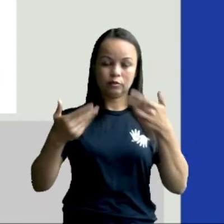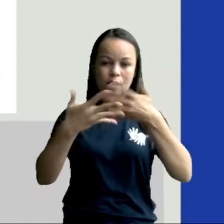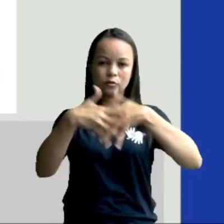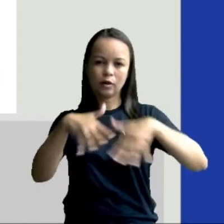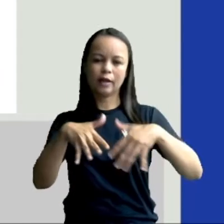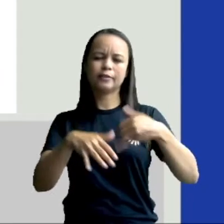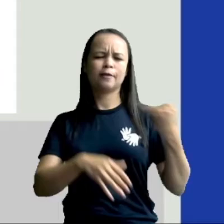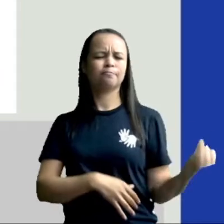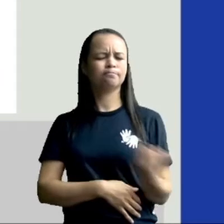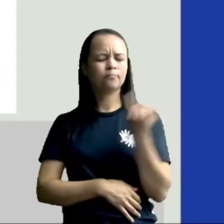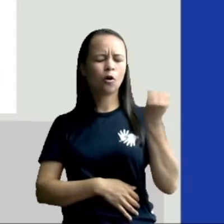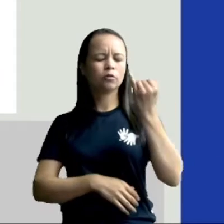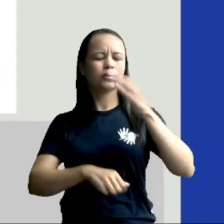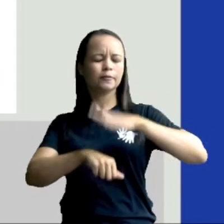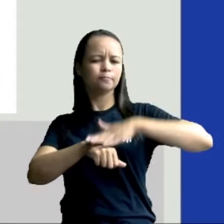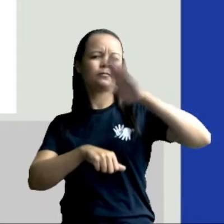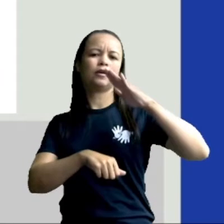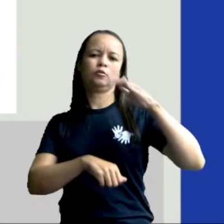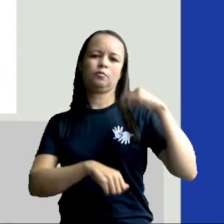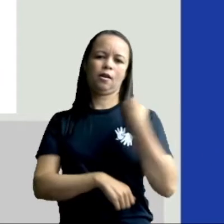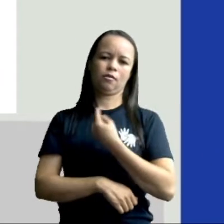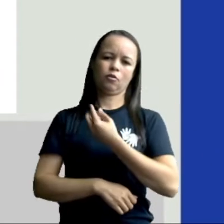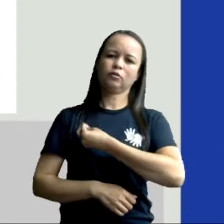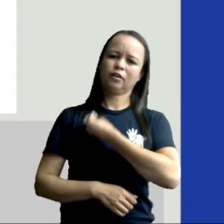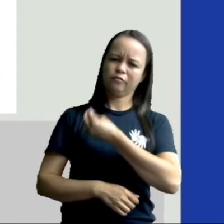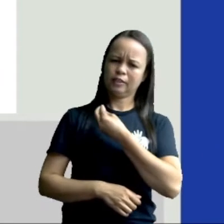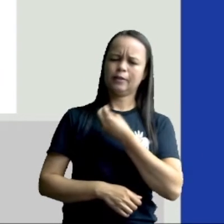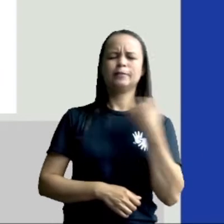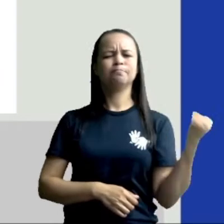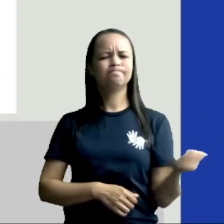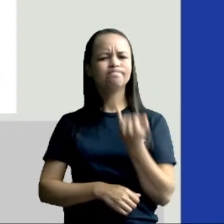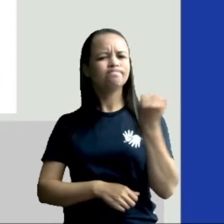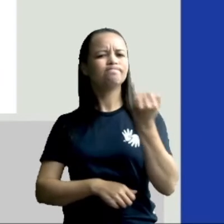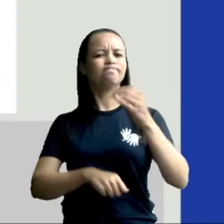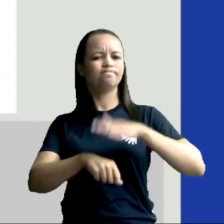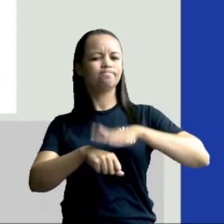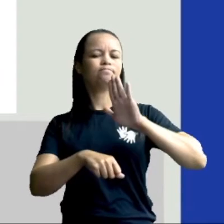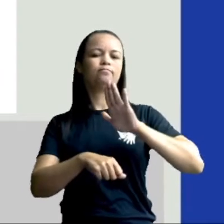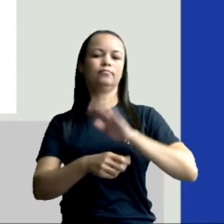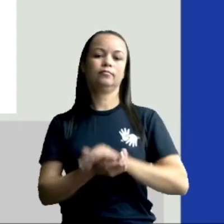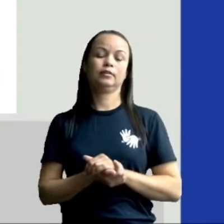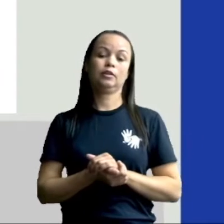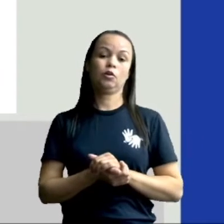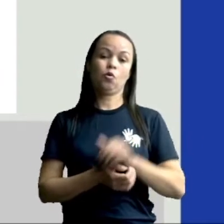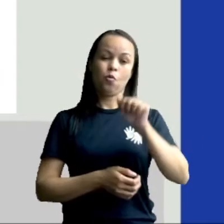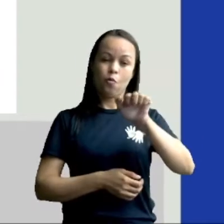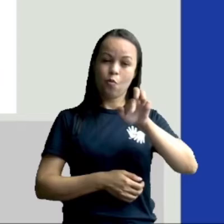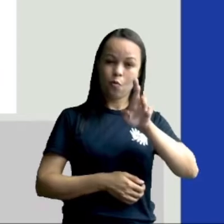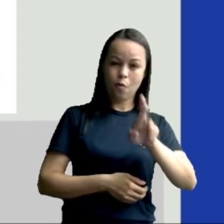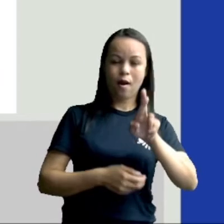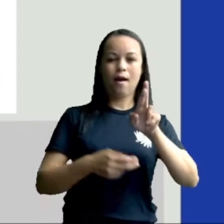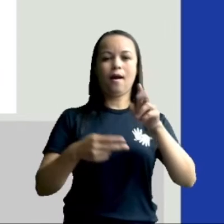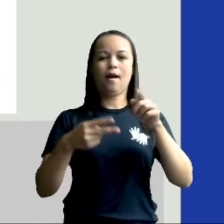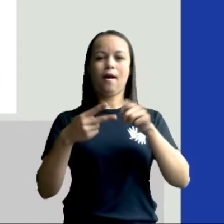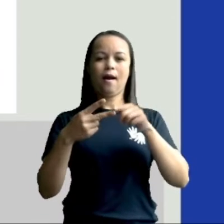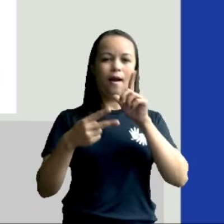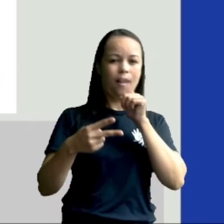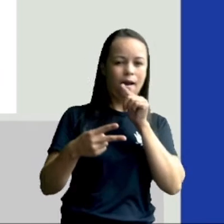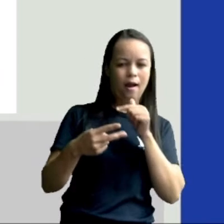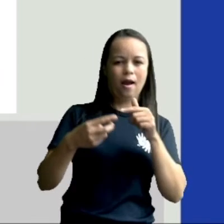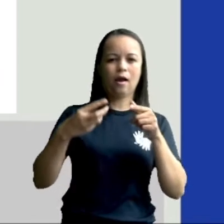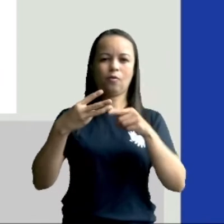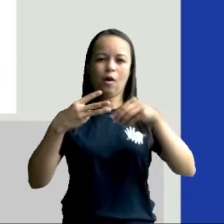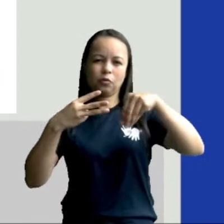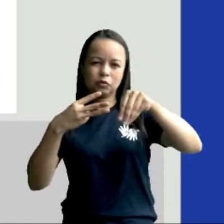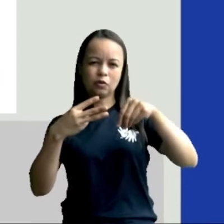nossa vida, para o ser humano. É importantíssimo. O ar, a água, o solo,